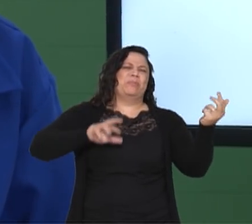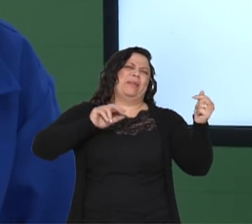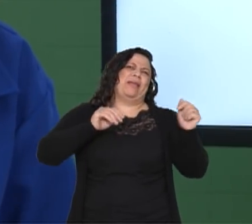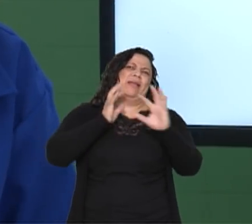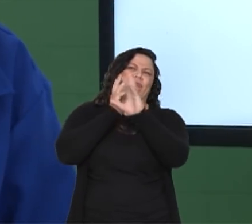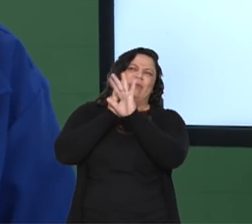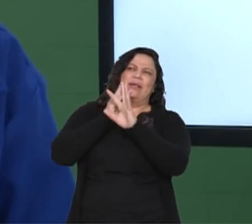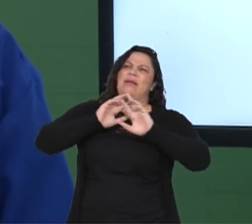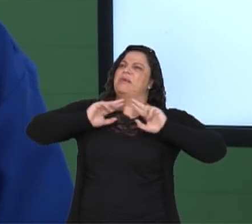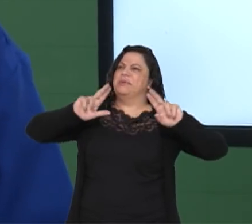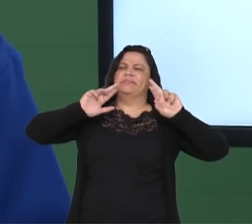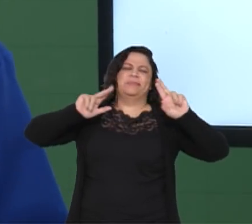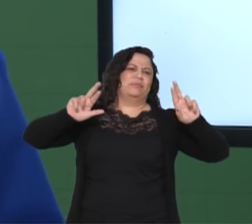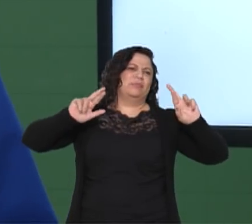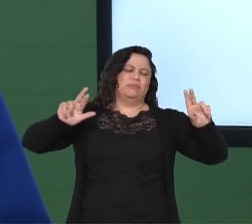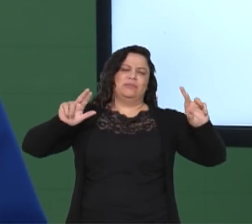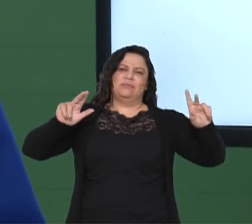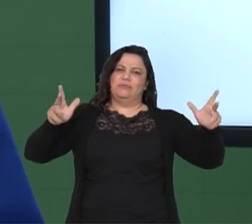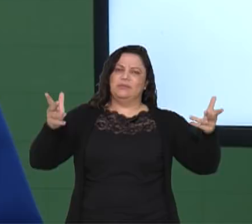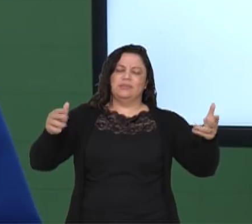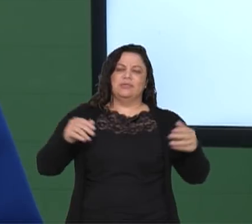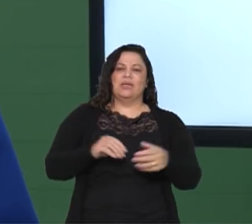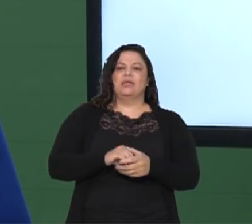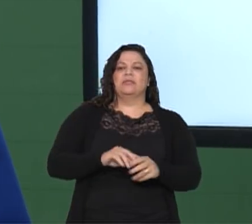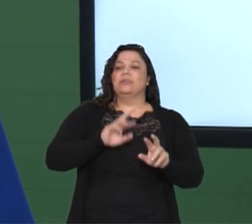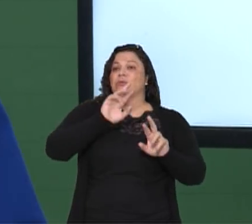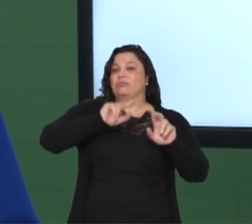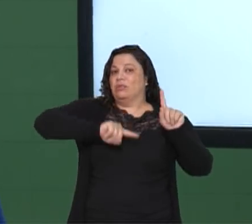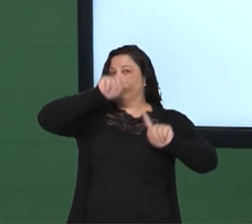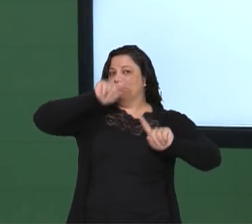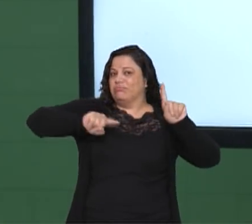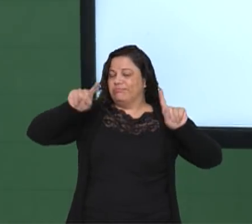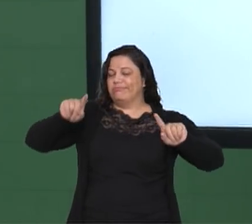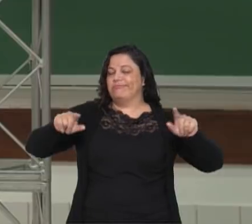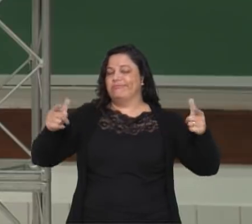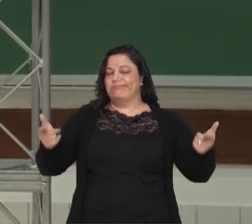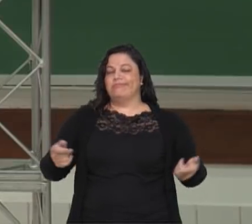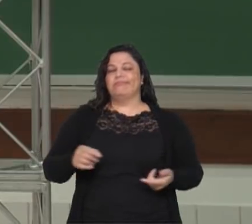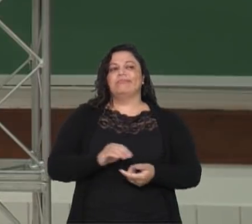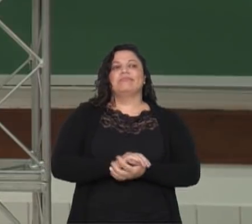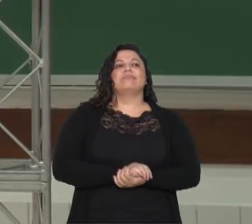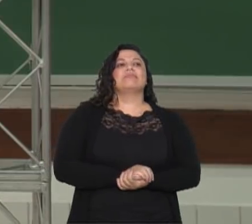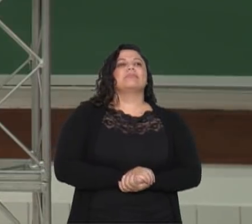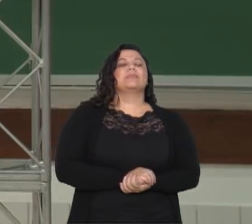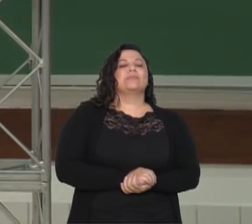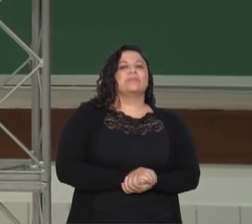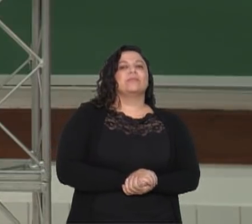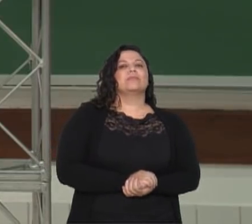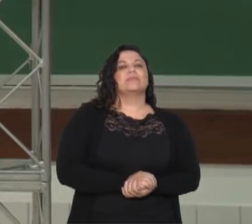intensidade, altura, ou duração. Então, vamos então